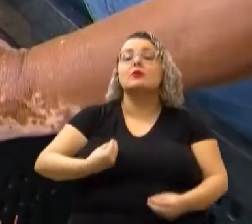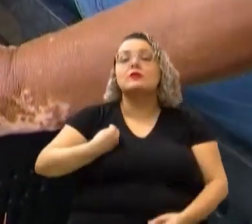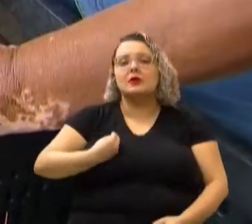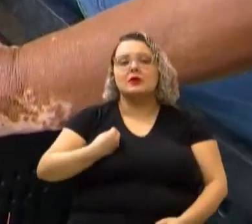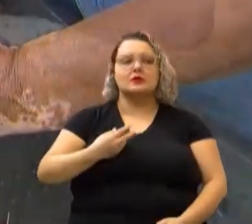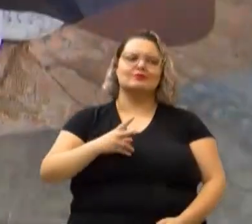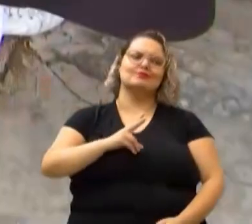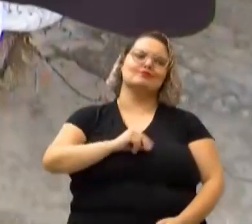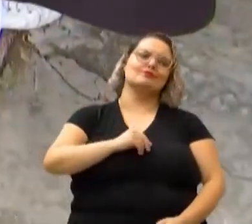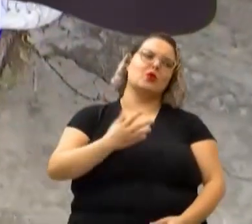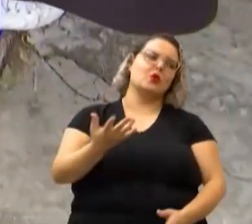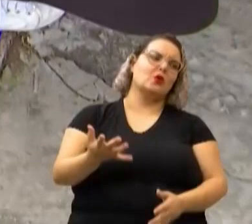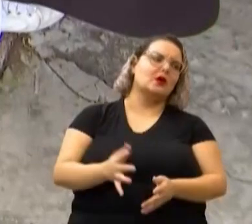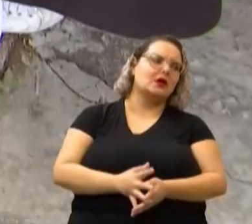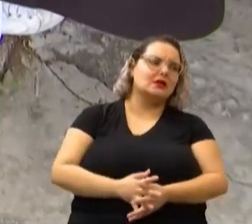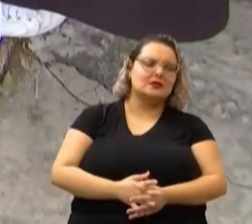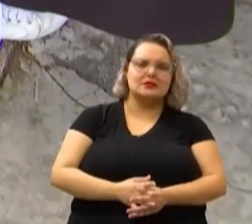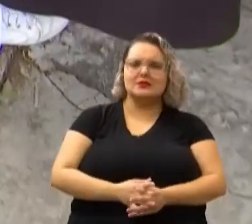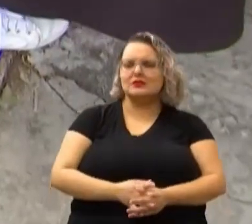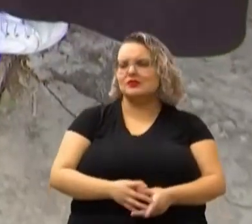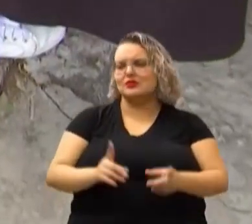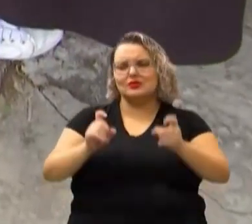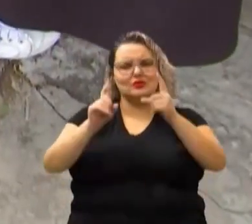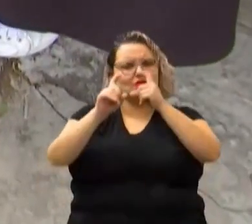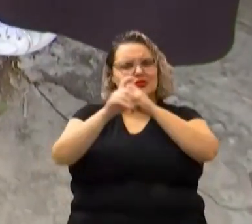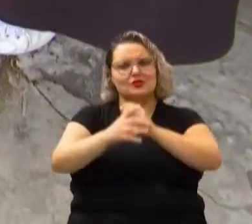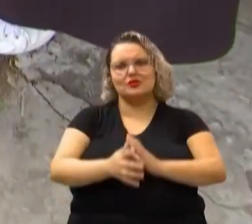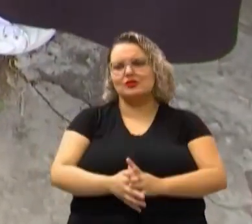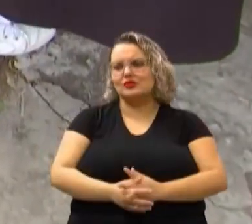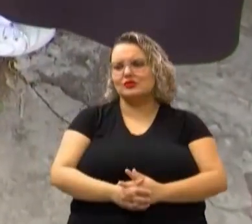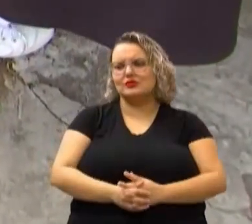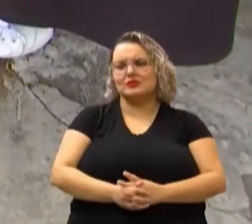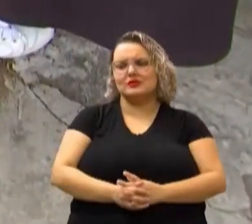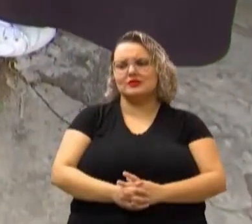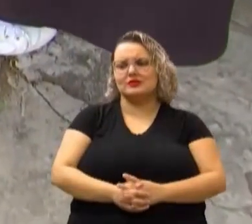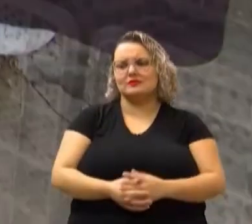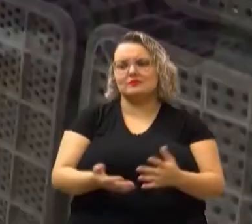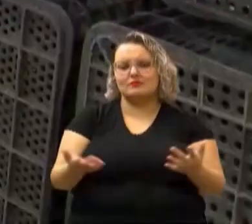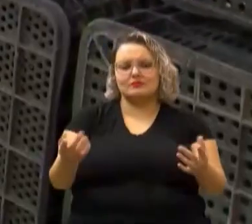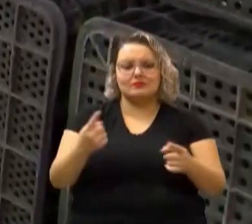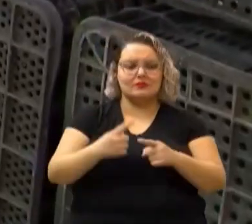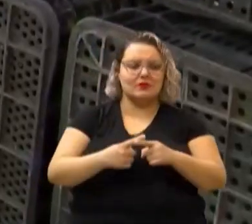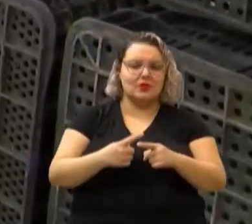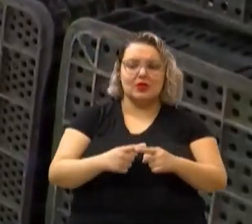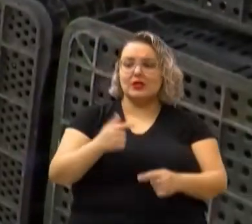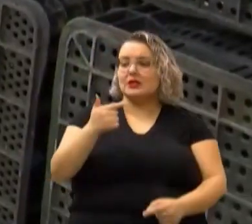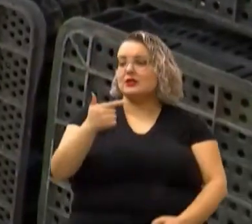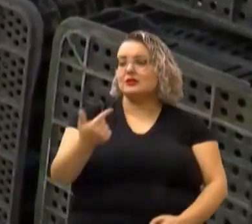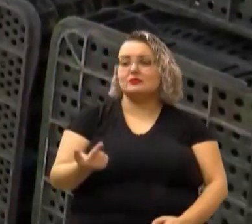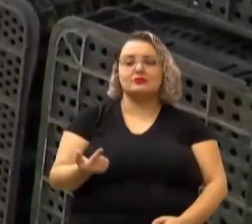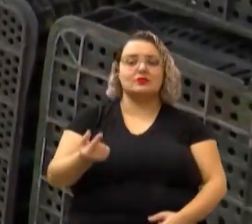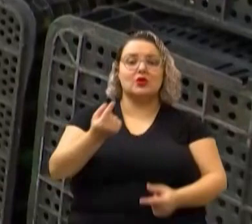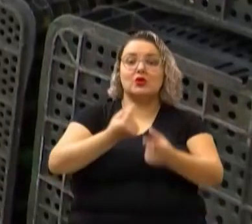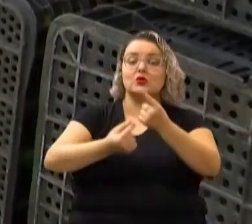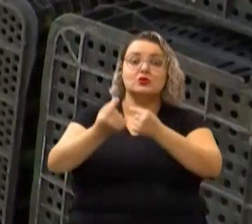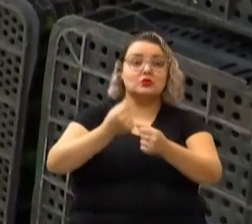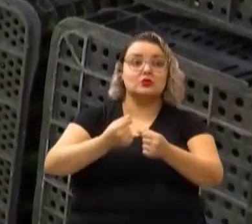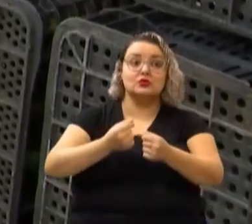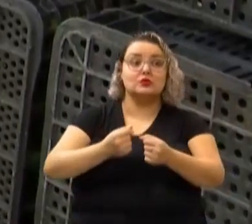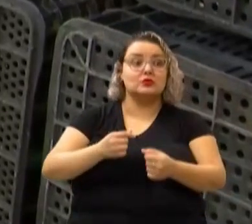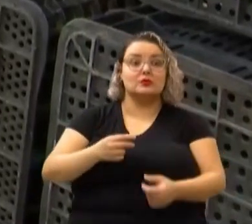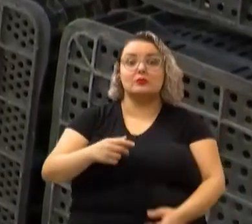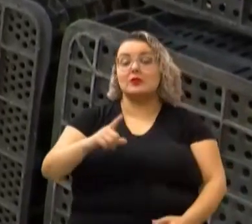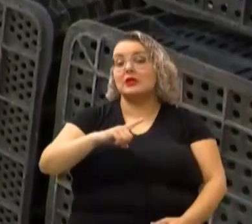como seria a sua situação? Nossa, seria muito difícil, né? Porque a gente não tem